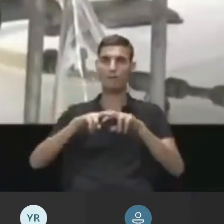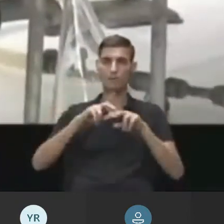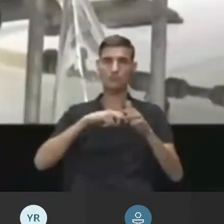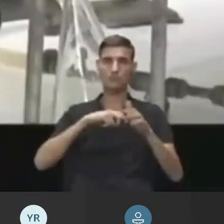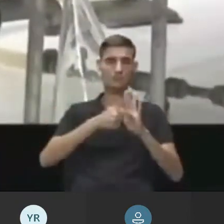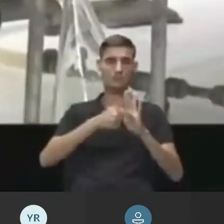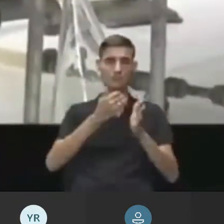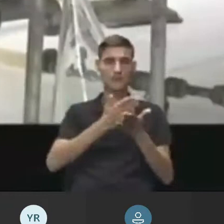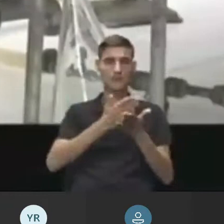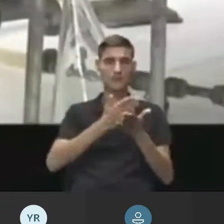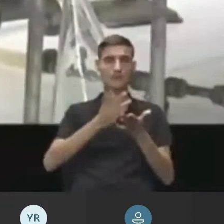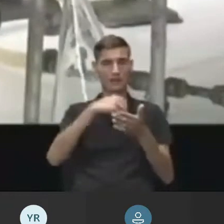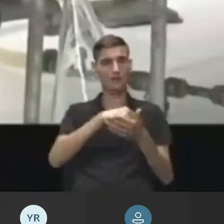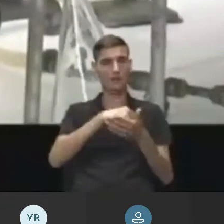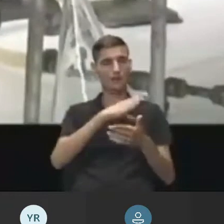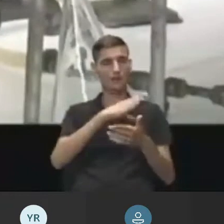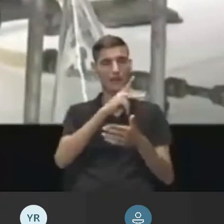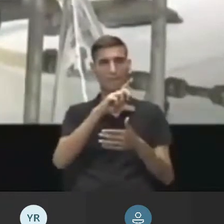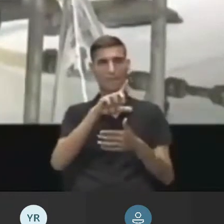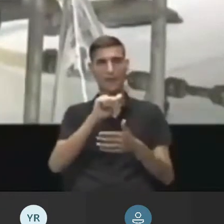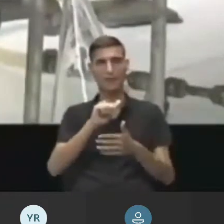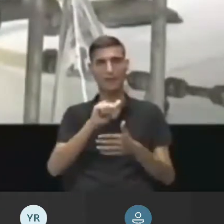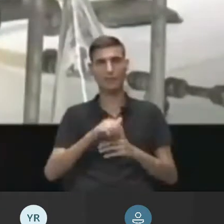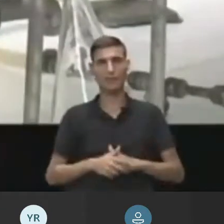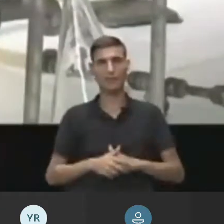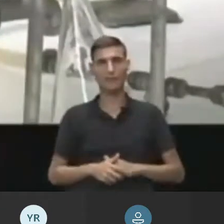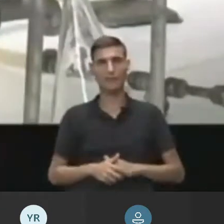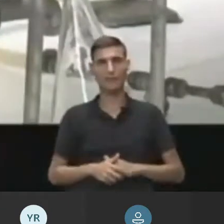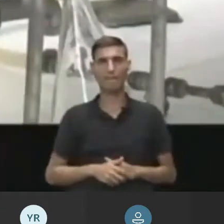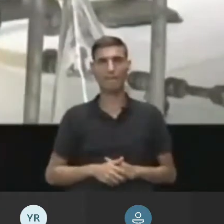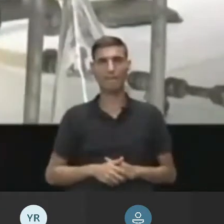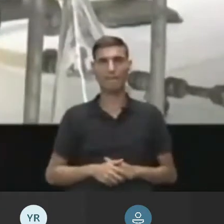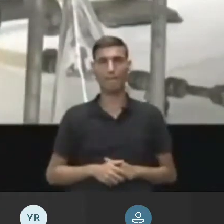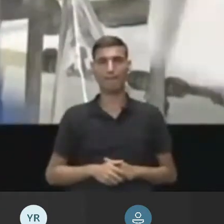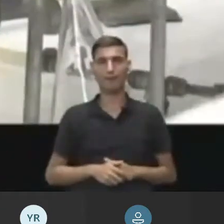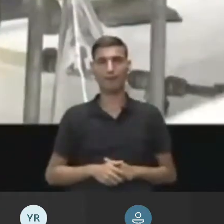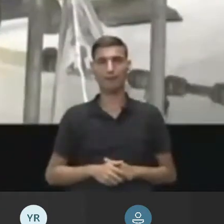ml de NaOH, de hidróxido de sódio,